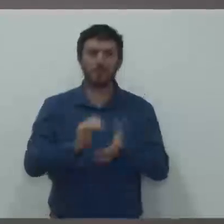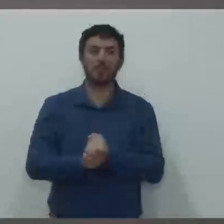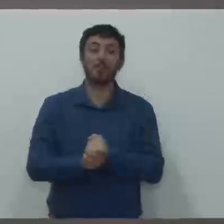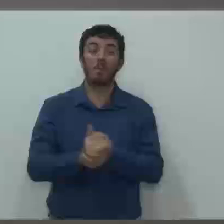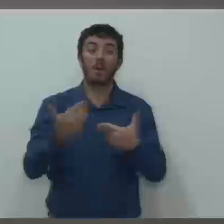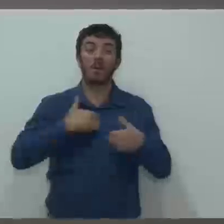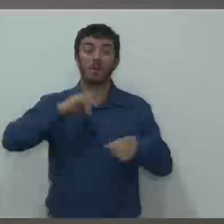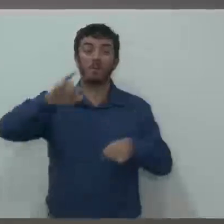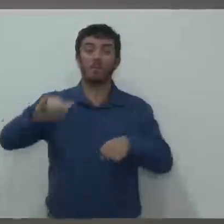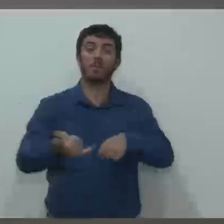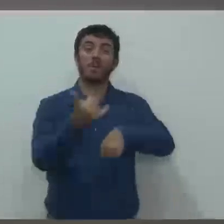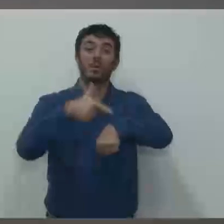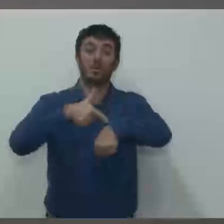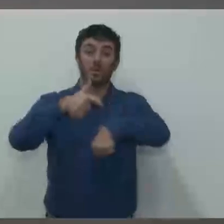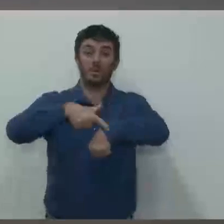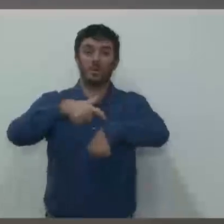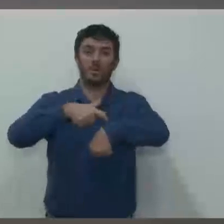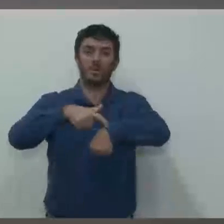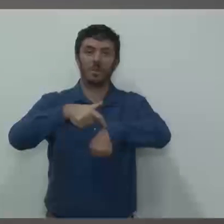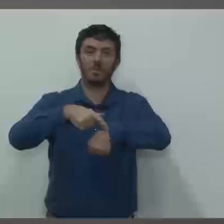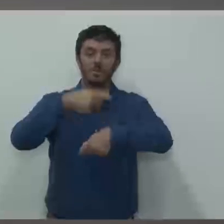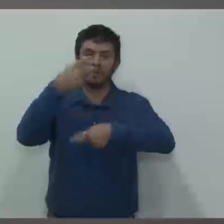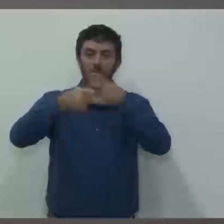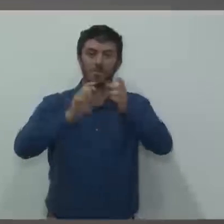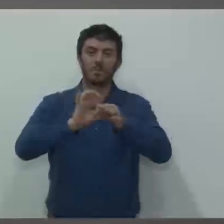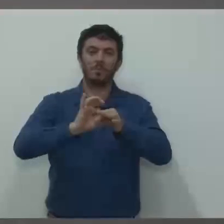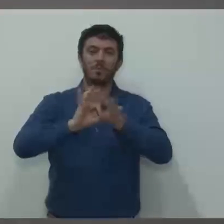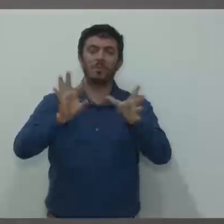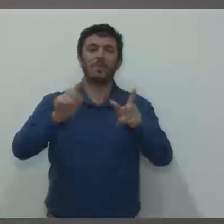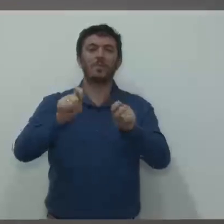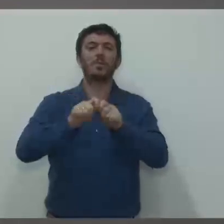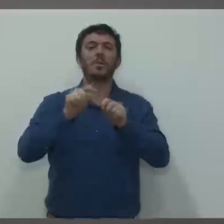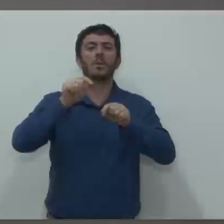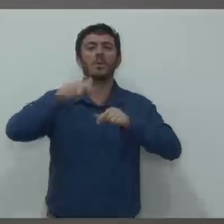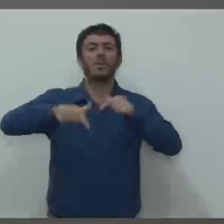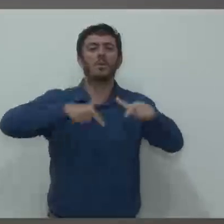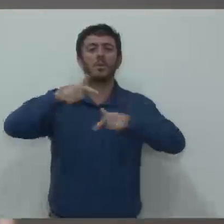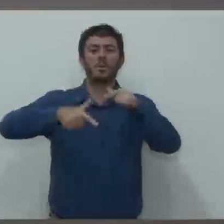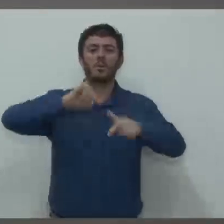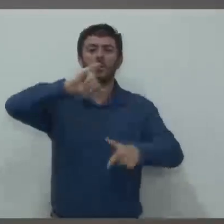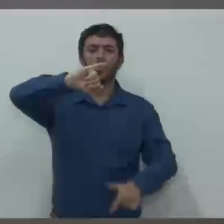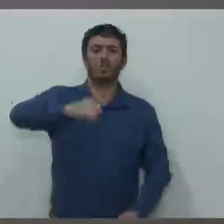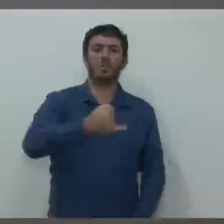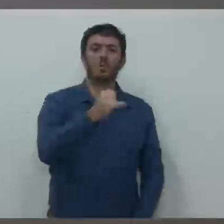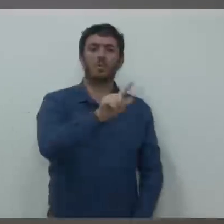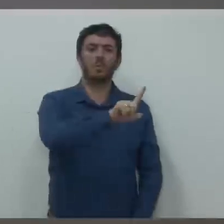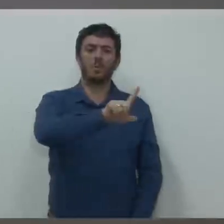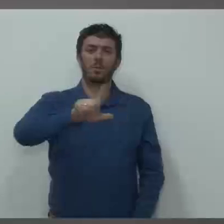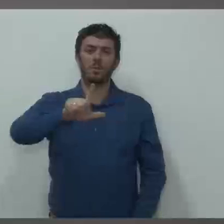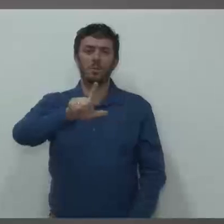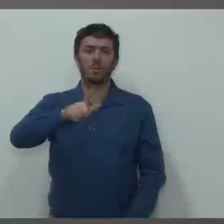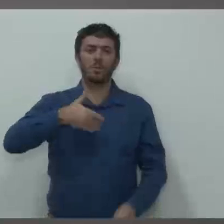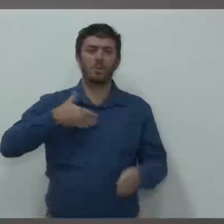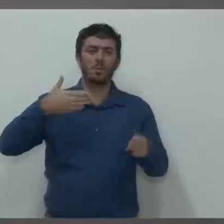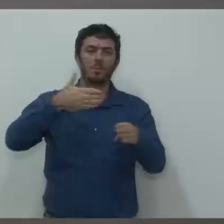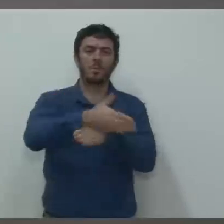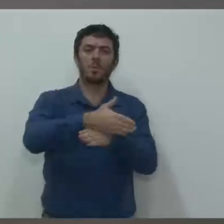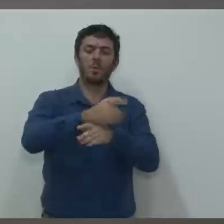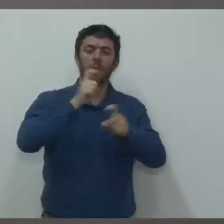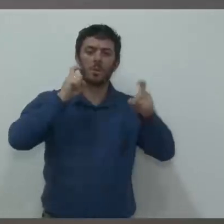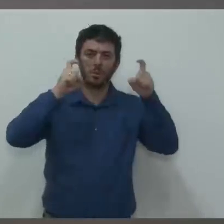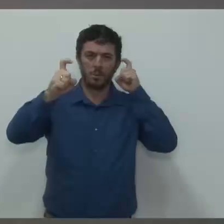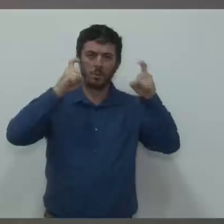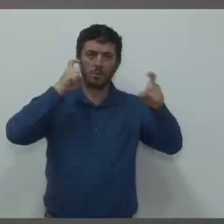esse tempo para contar um pouquinho dos trabalhos de julho. Então, eu participei de uma reunião do Núcleo Regional